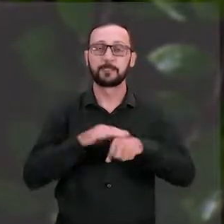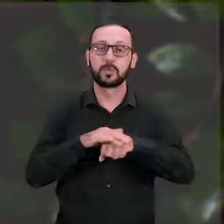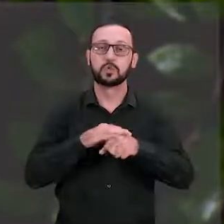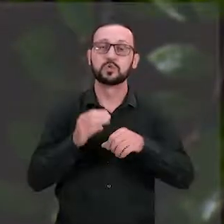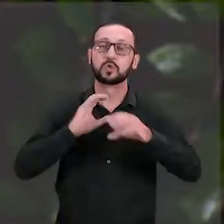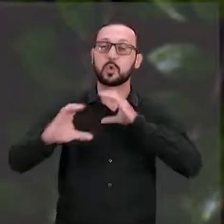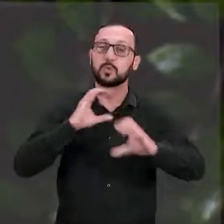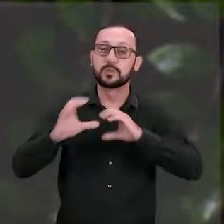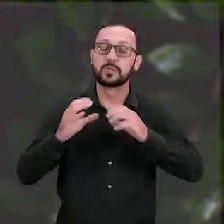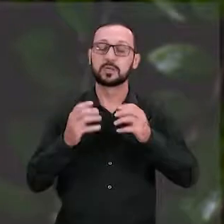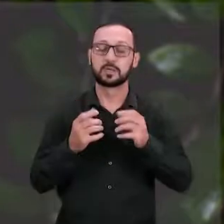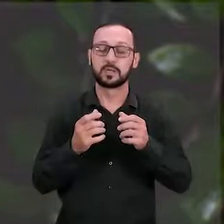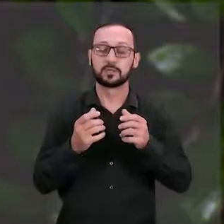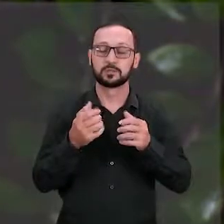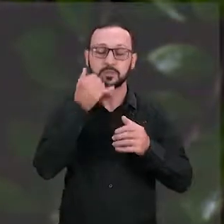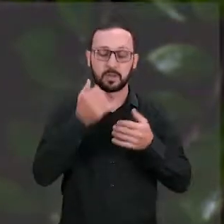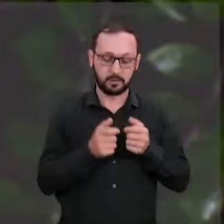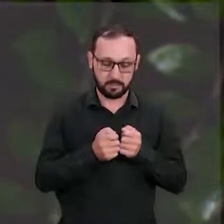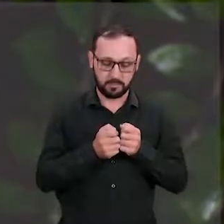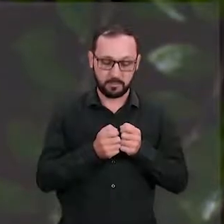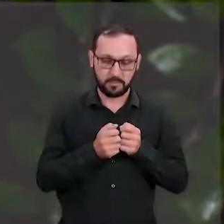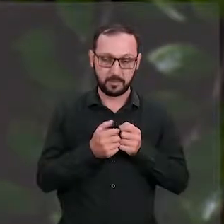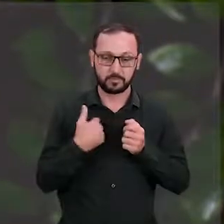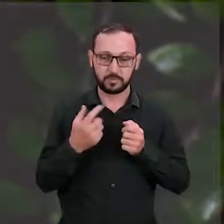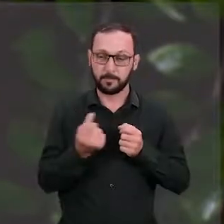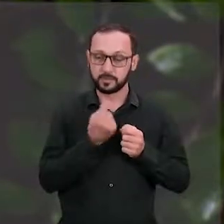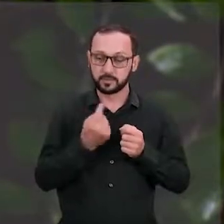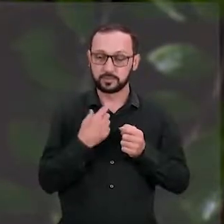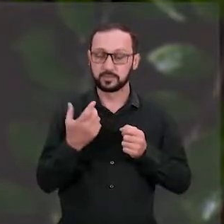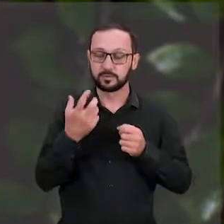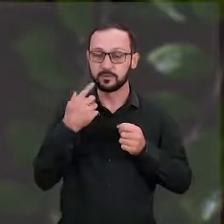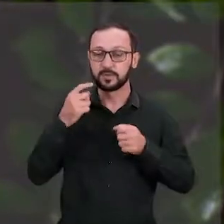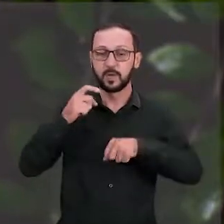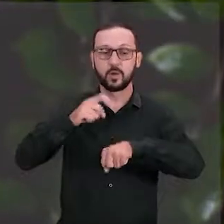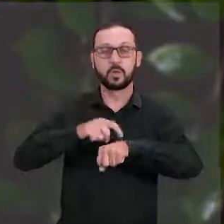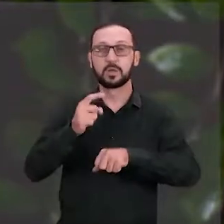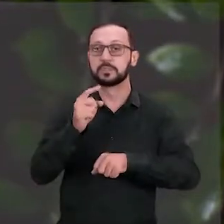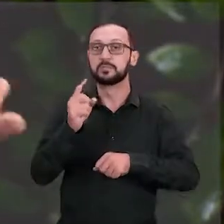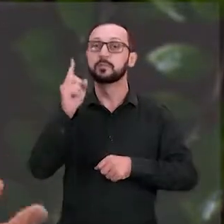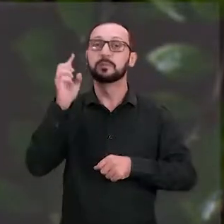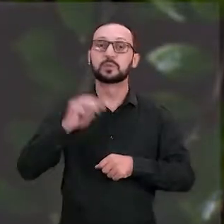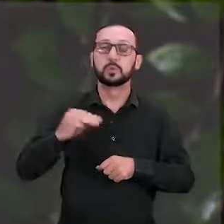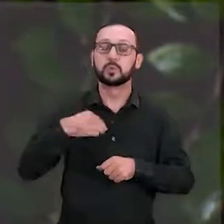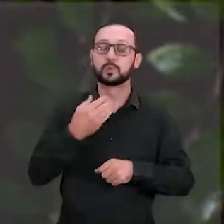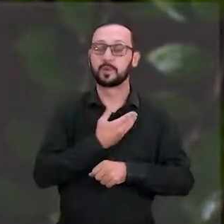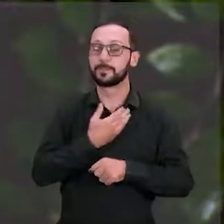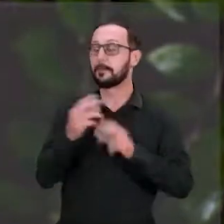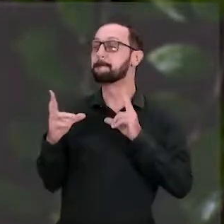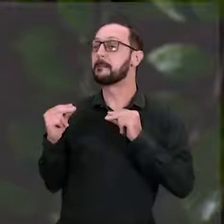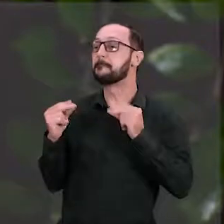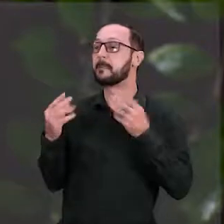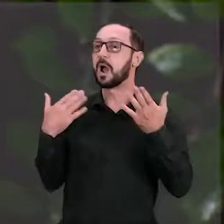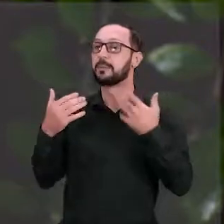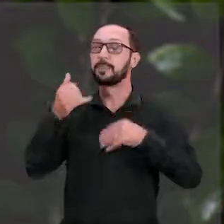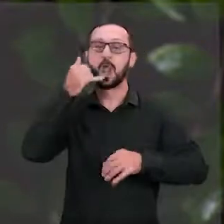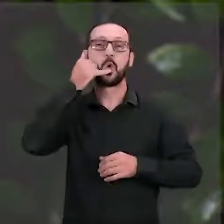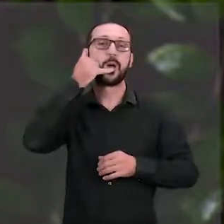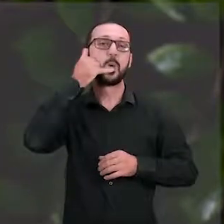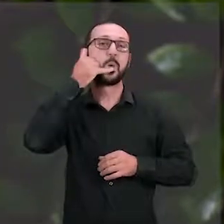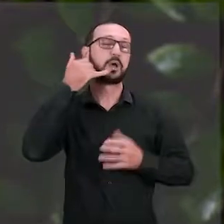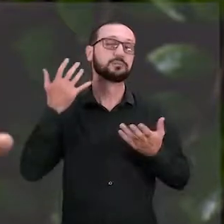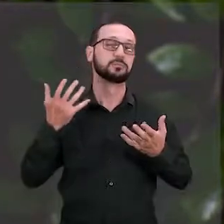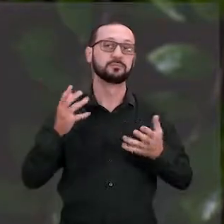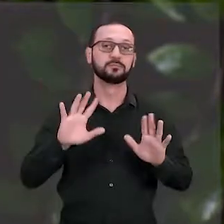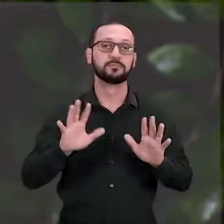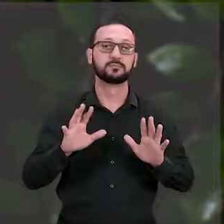tempo no celular, muito tempo sozinha, né? Elas não compartilham mais um minuto com seus colegas, né? No